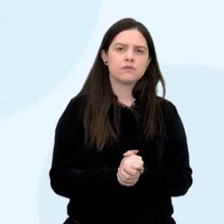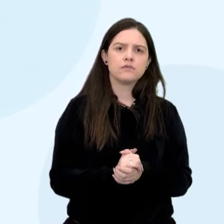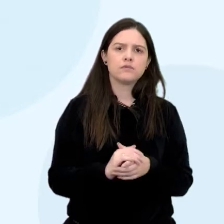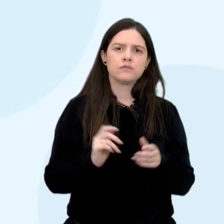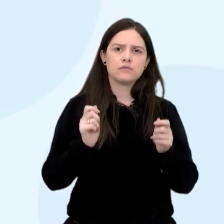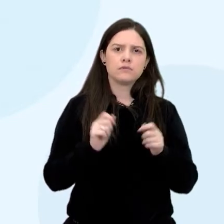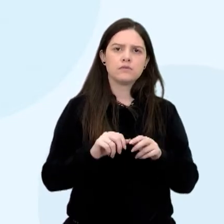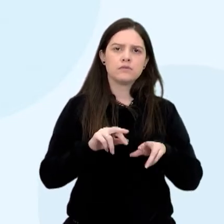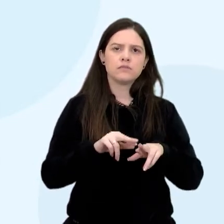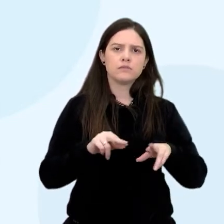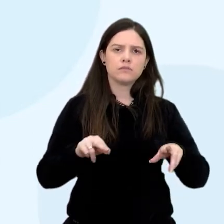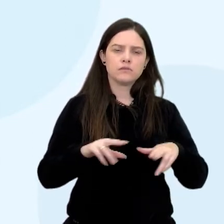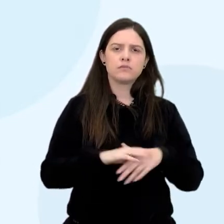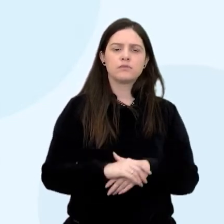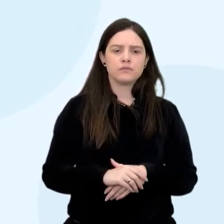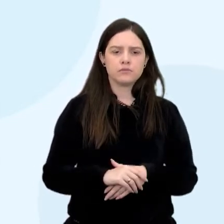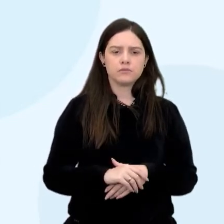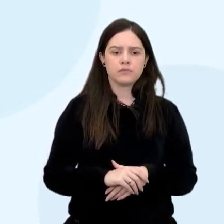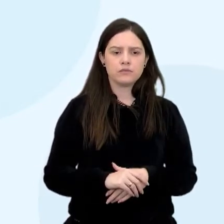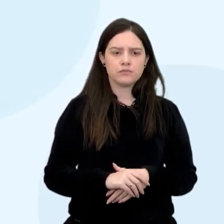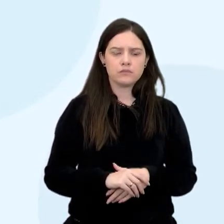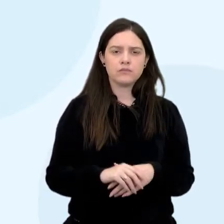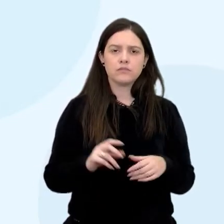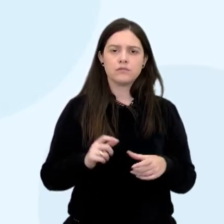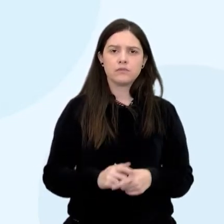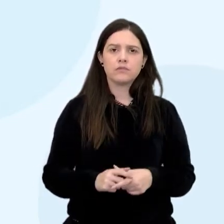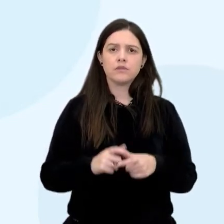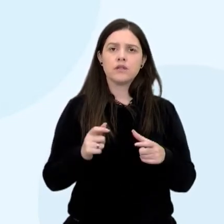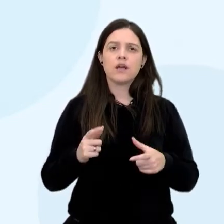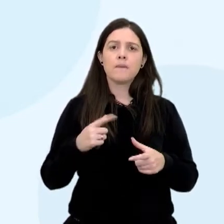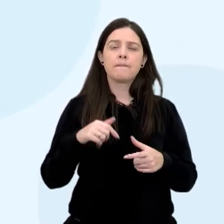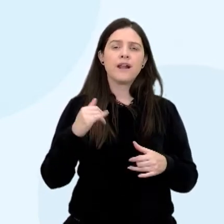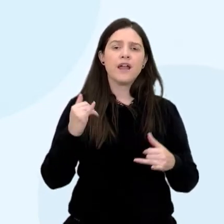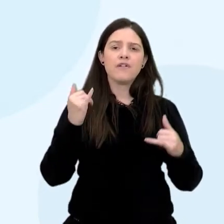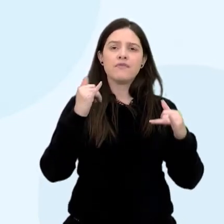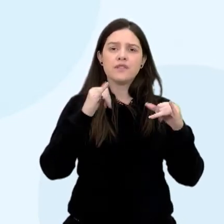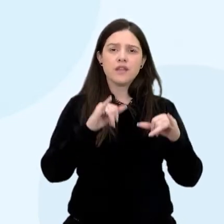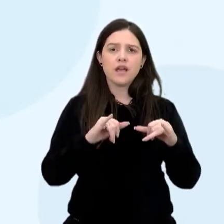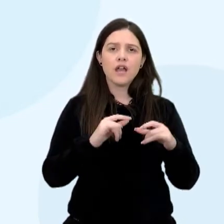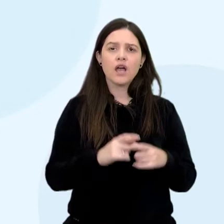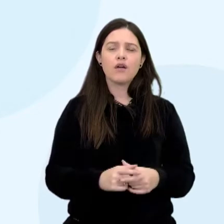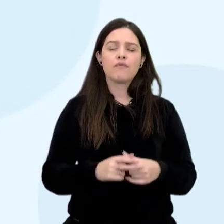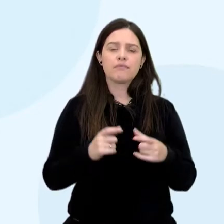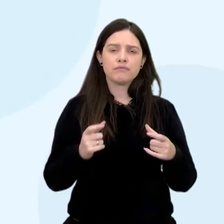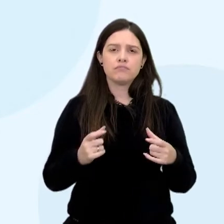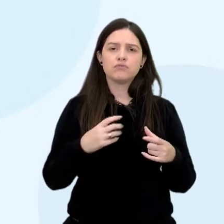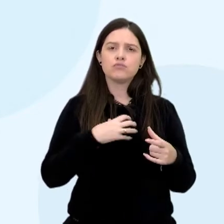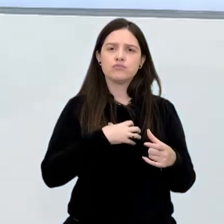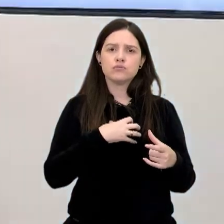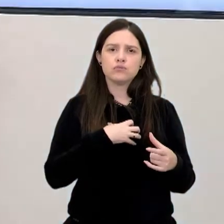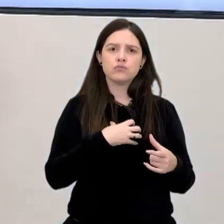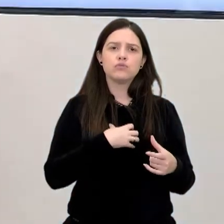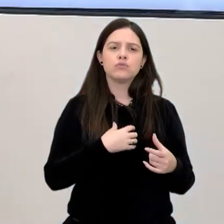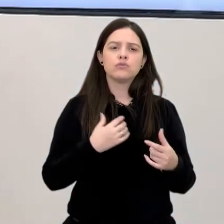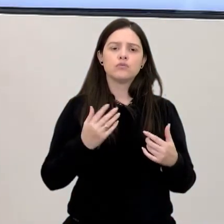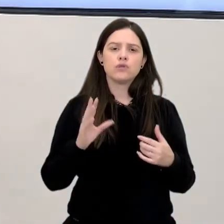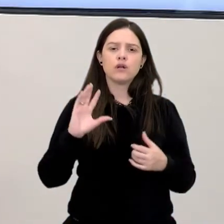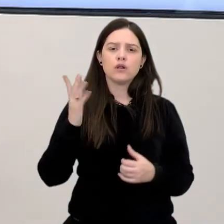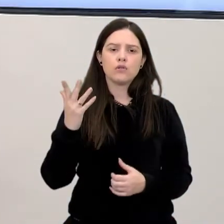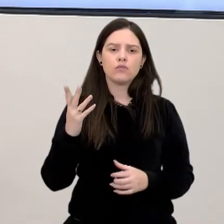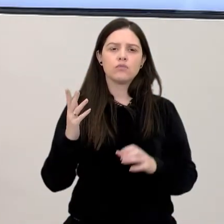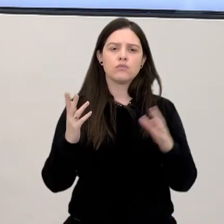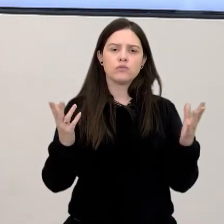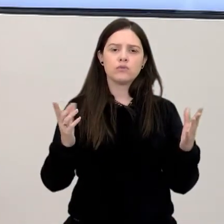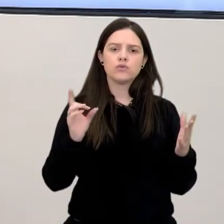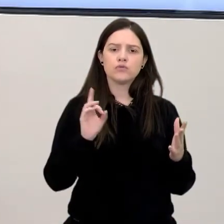transparente aqui por dentro desse cano de PVC para ficar mais rígido, né? E para evitar o contato aí com o